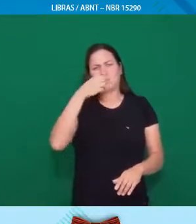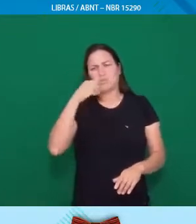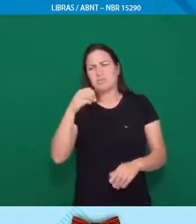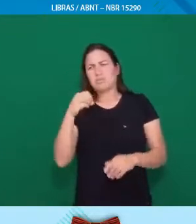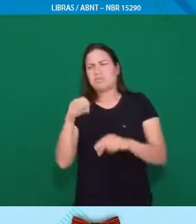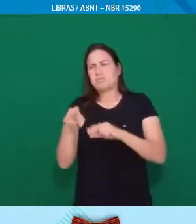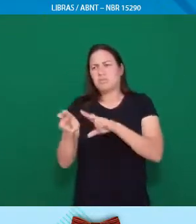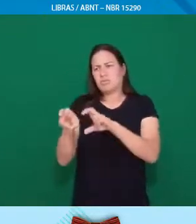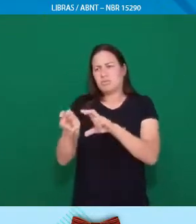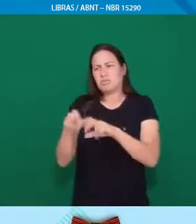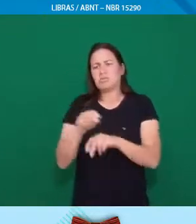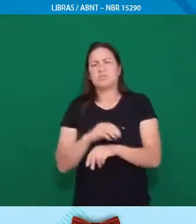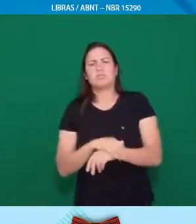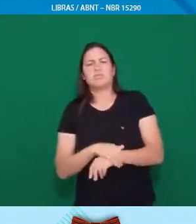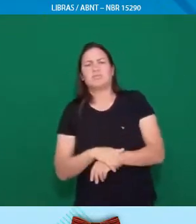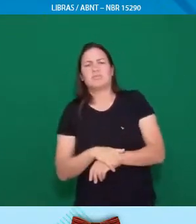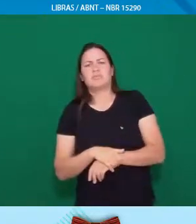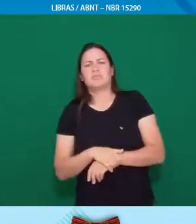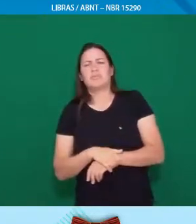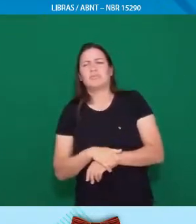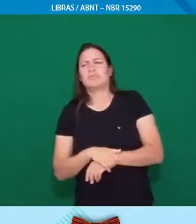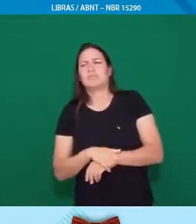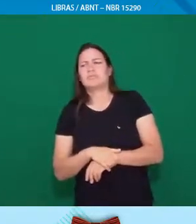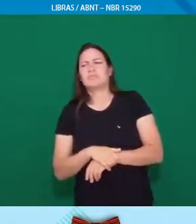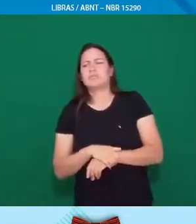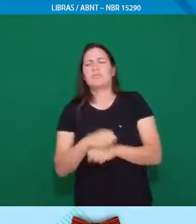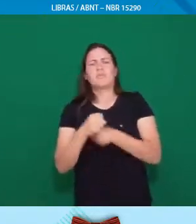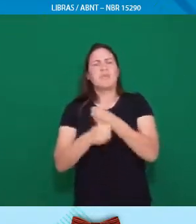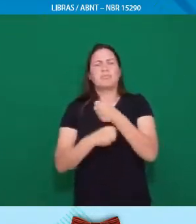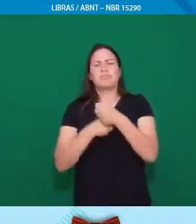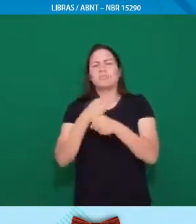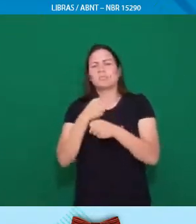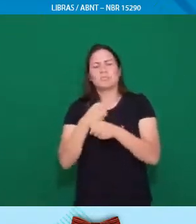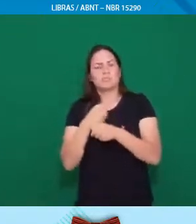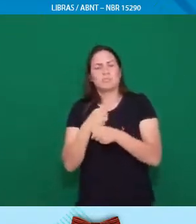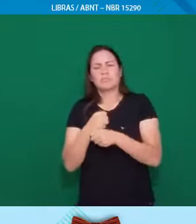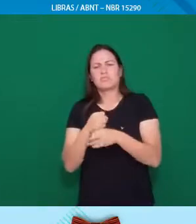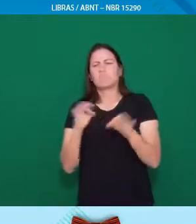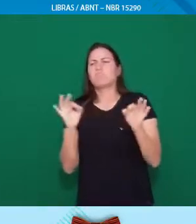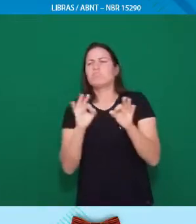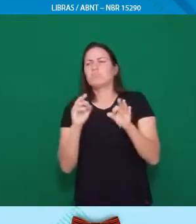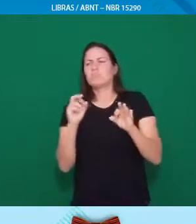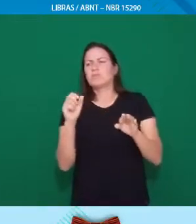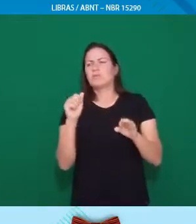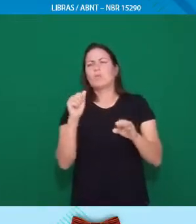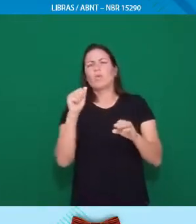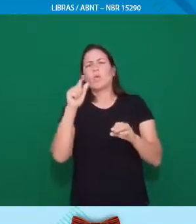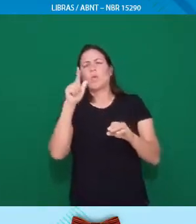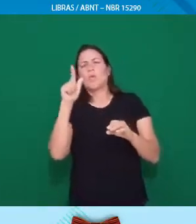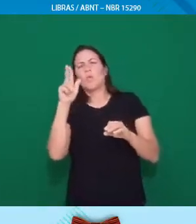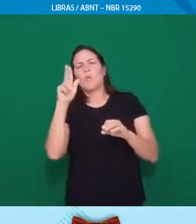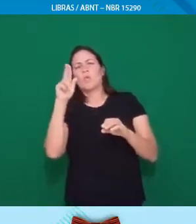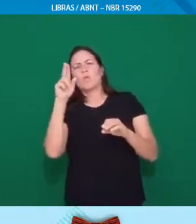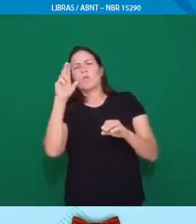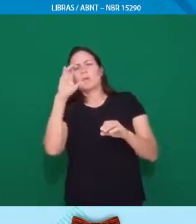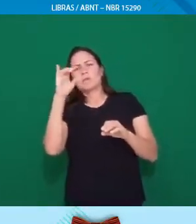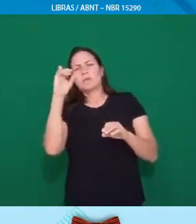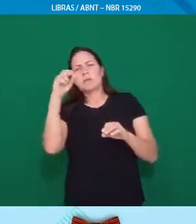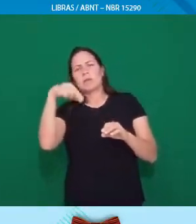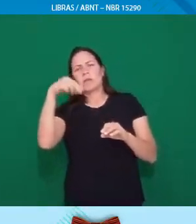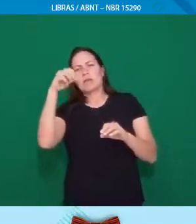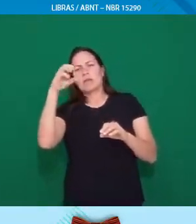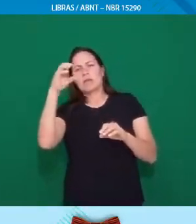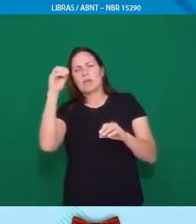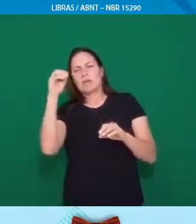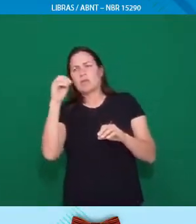Olá eu sou lá fazendo isso e esse ano ano totalmente atípico Luciano tomou conta e fé